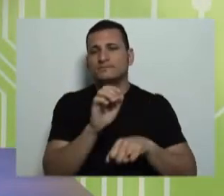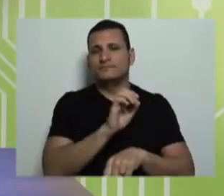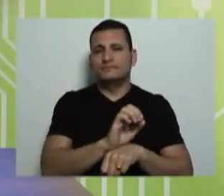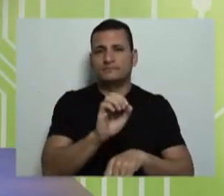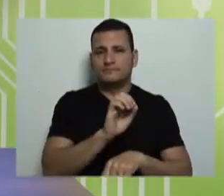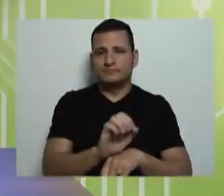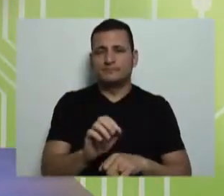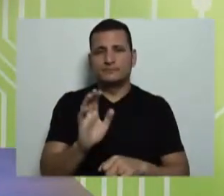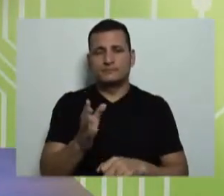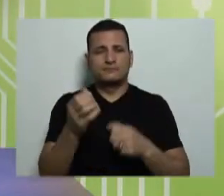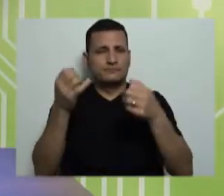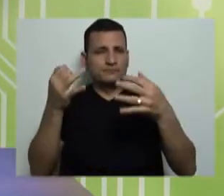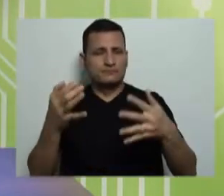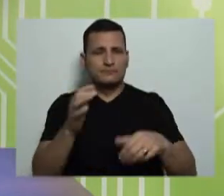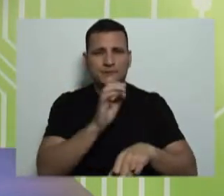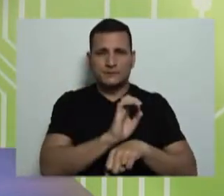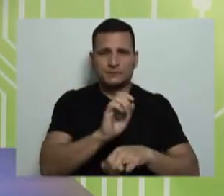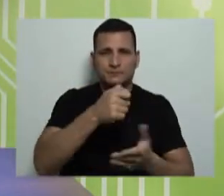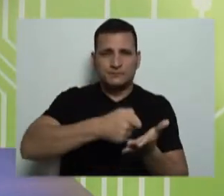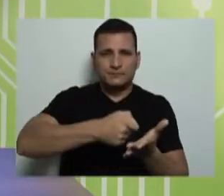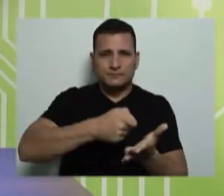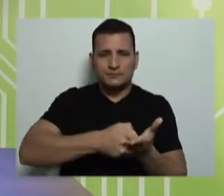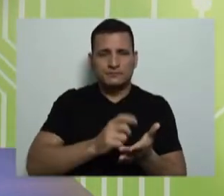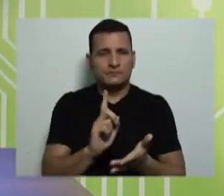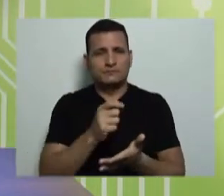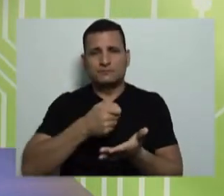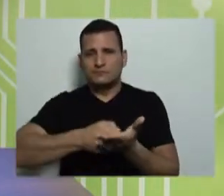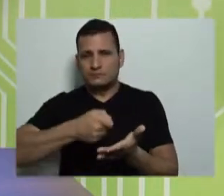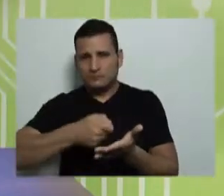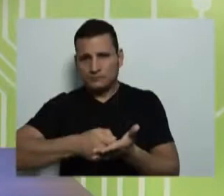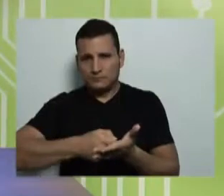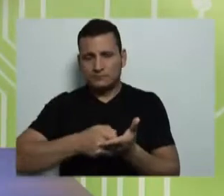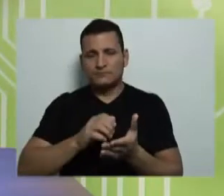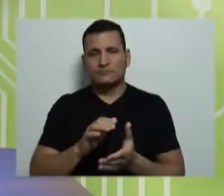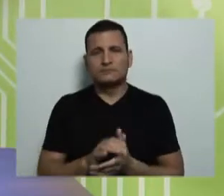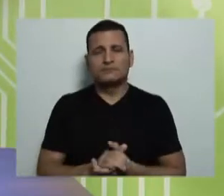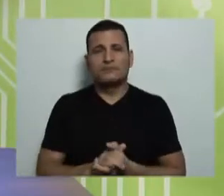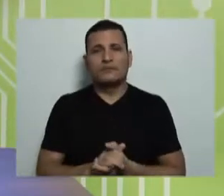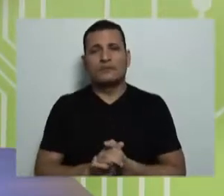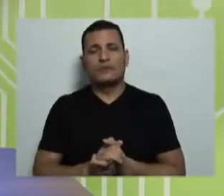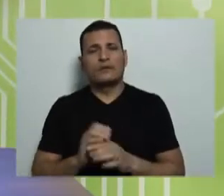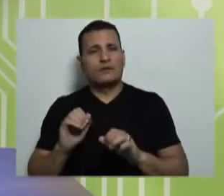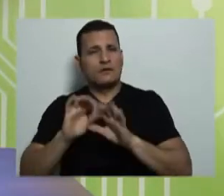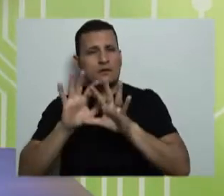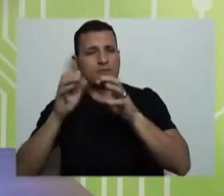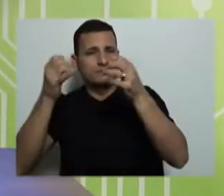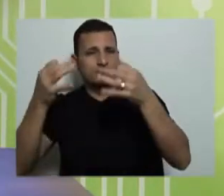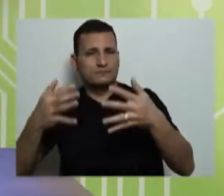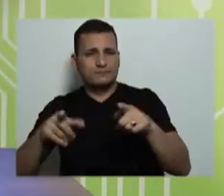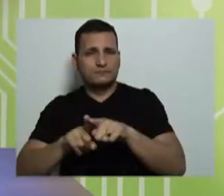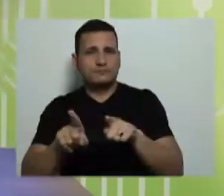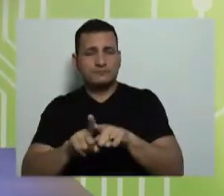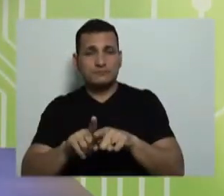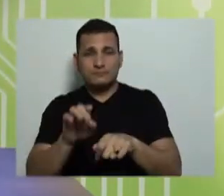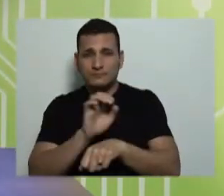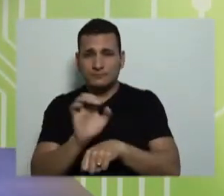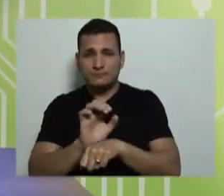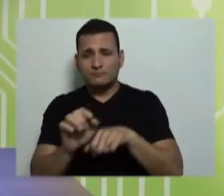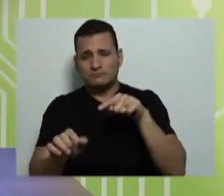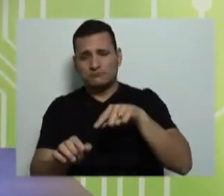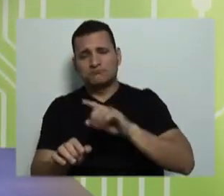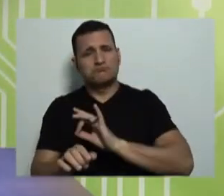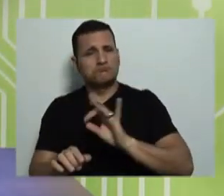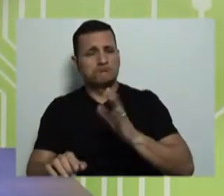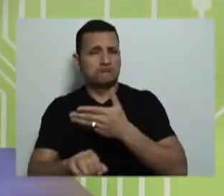já falamos da diferença entre estágio obrigatório e não obrigatório. Deixamos claro que o estágio é só uma espécie de prática profissional